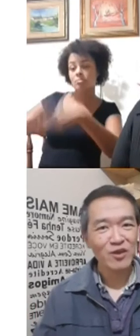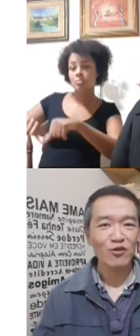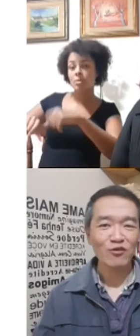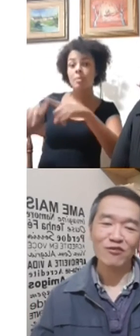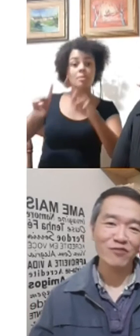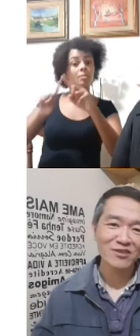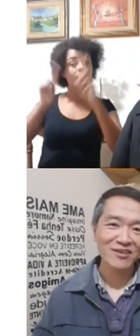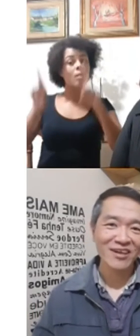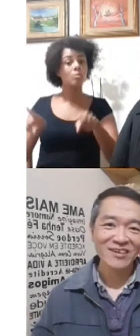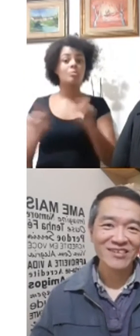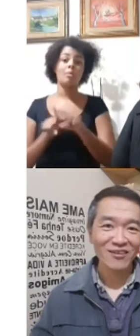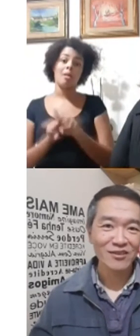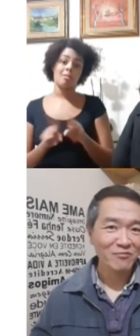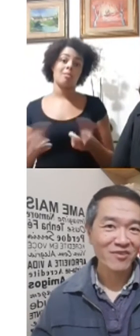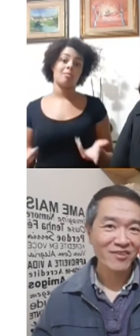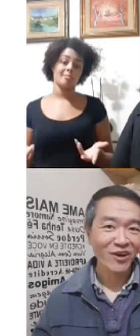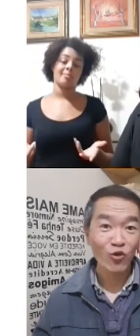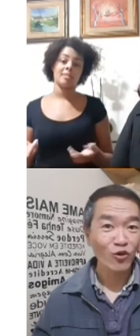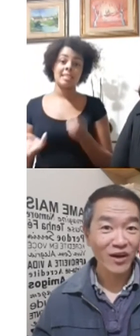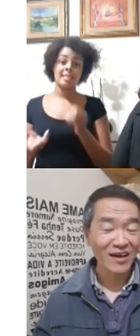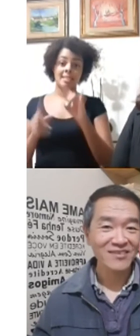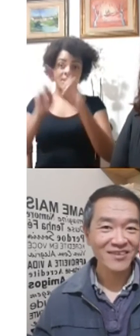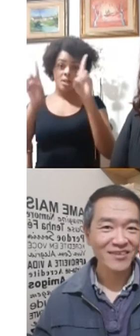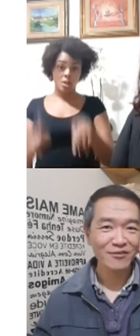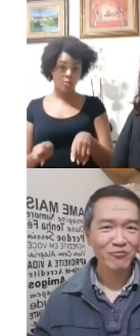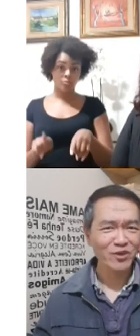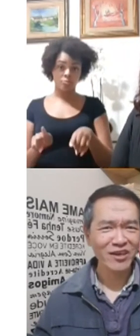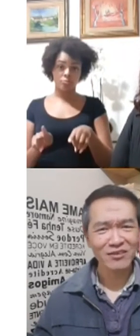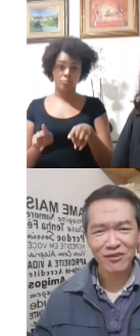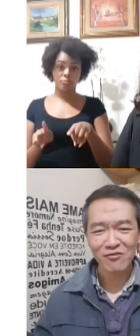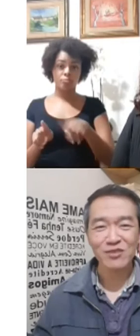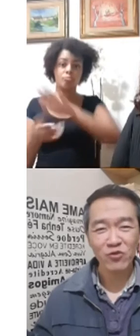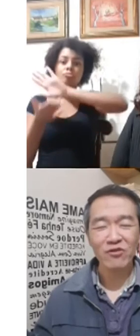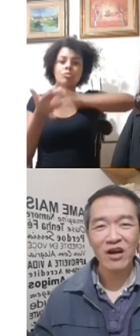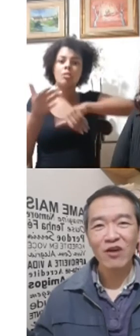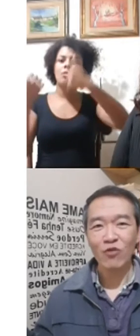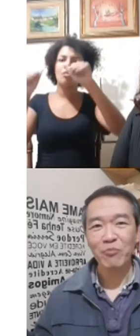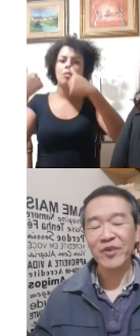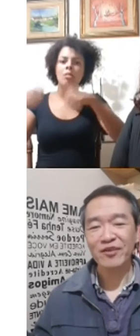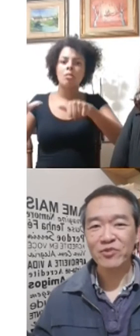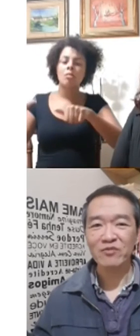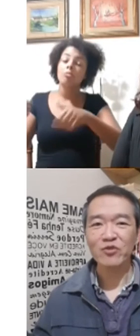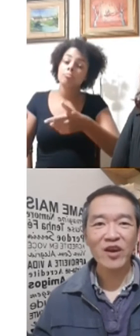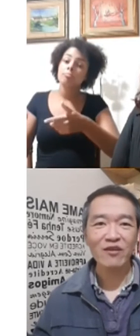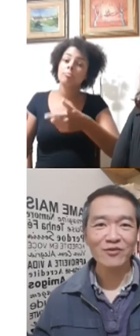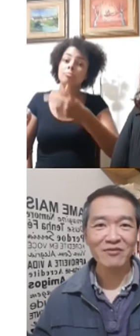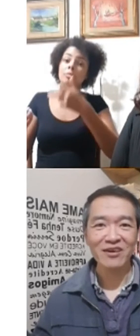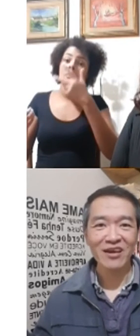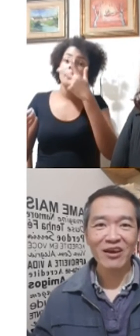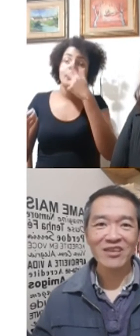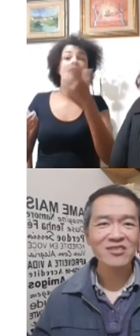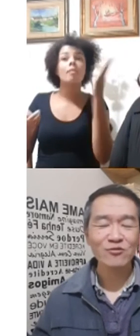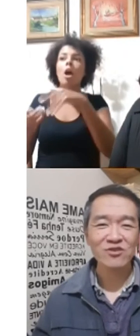a loja também colocou. Se a loja não colocasse aquilo, né? Porque aquilo é um apelo para o erro,